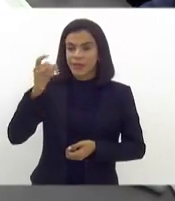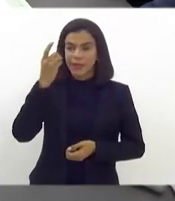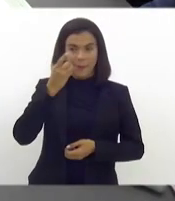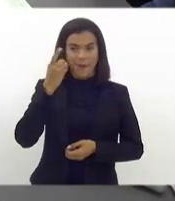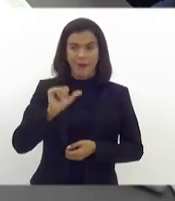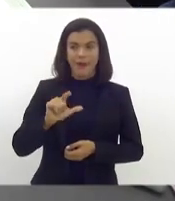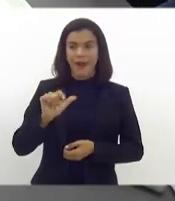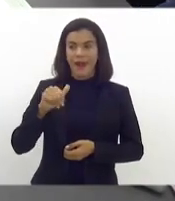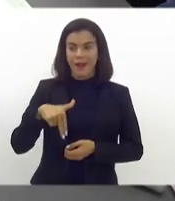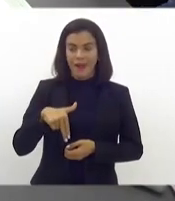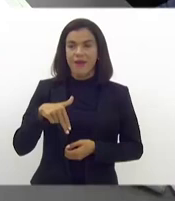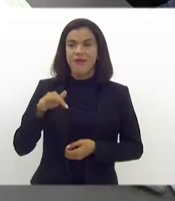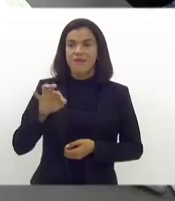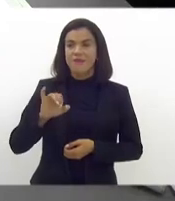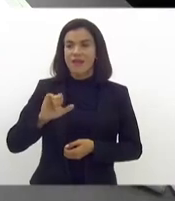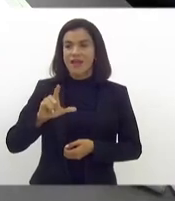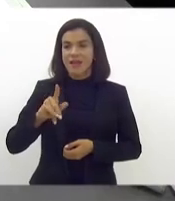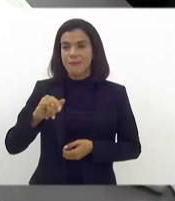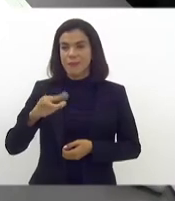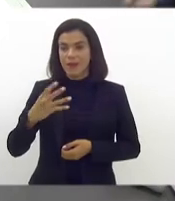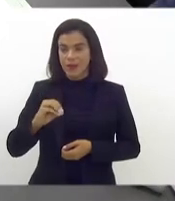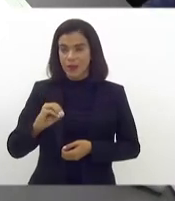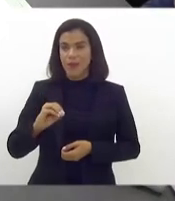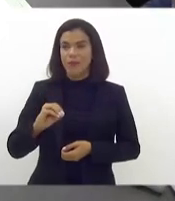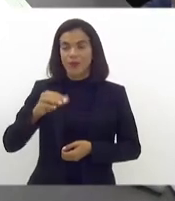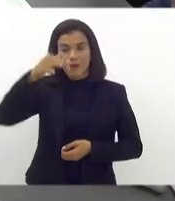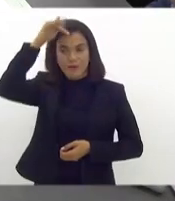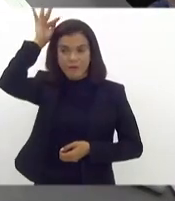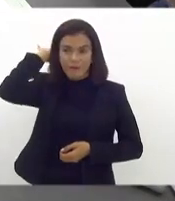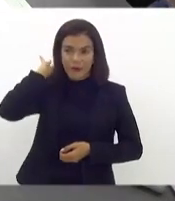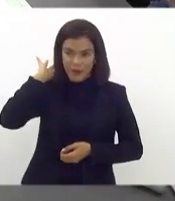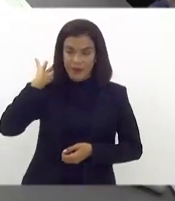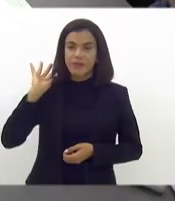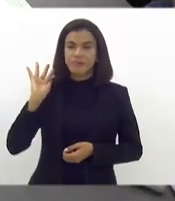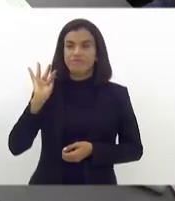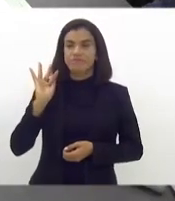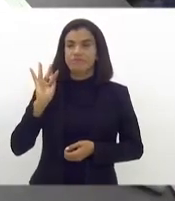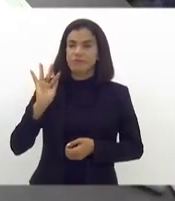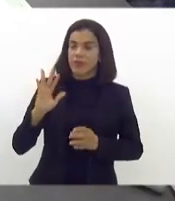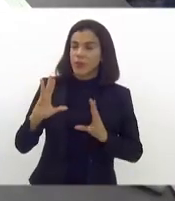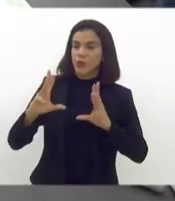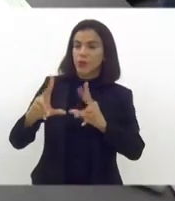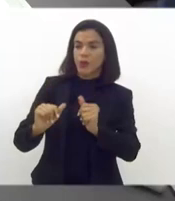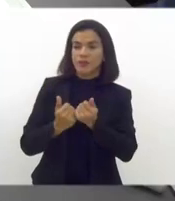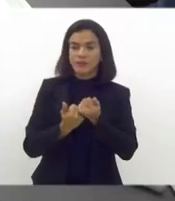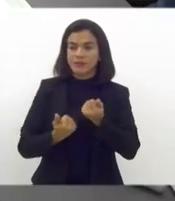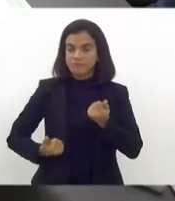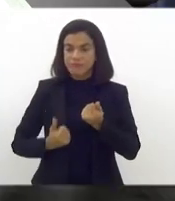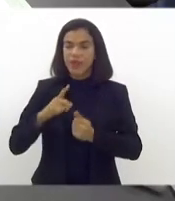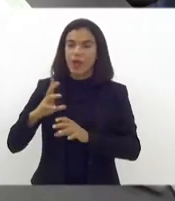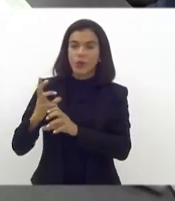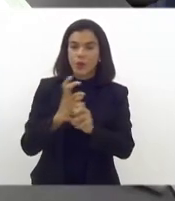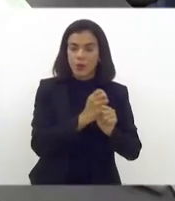Alan Lopes, deputado Filipinho Raves, deputado Mink, deputado Fred Pacheco, todas as assessorias. Havendo o